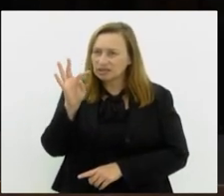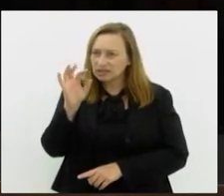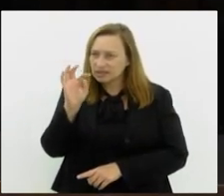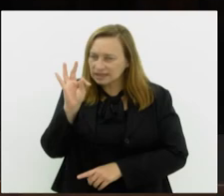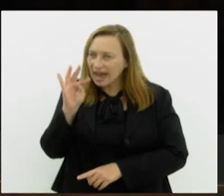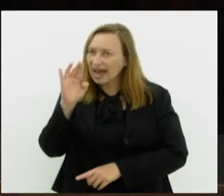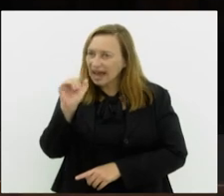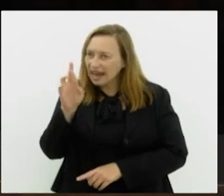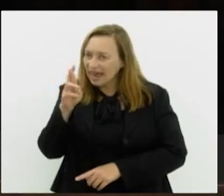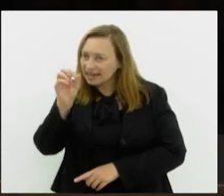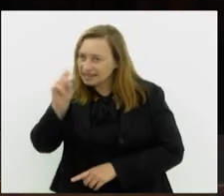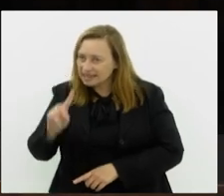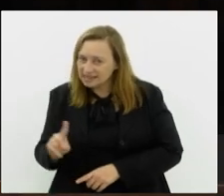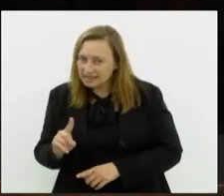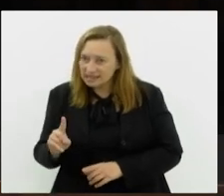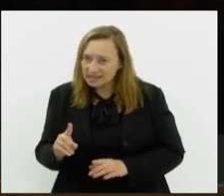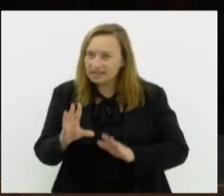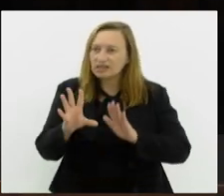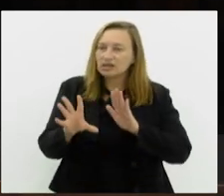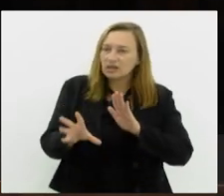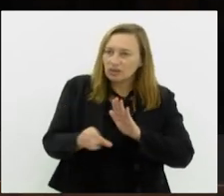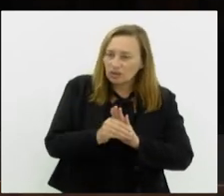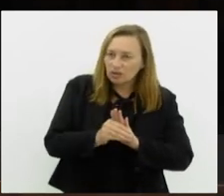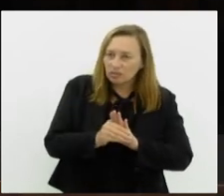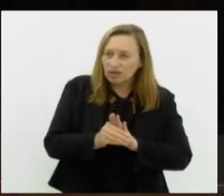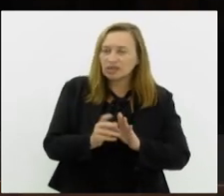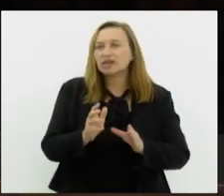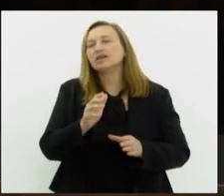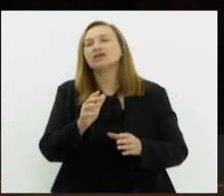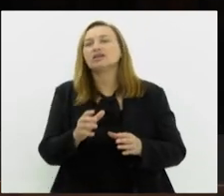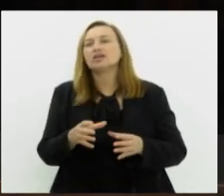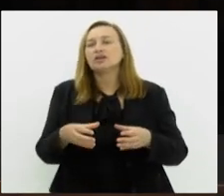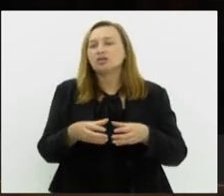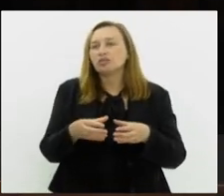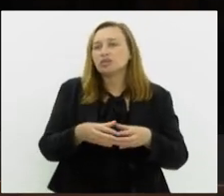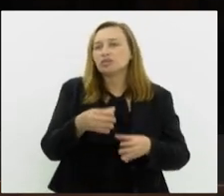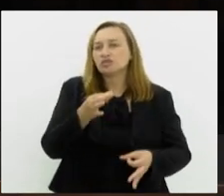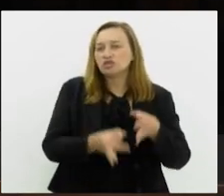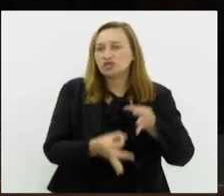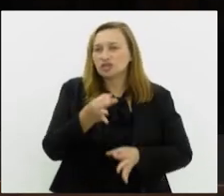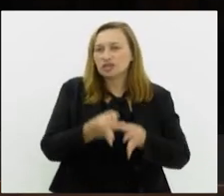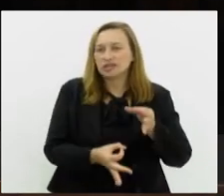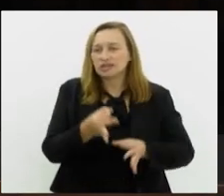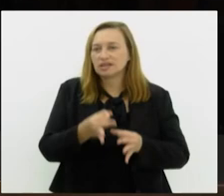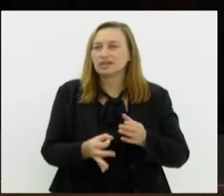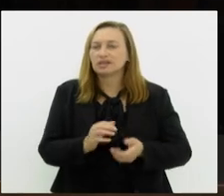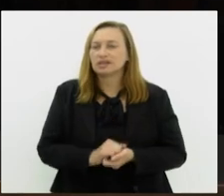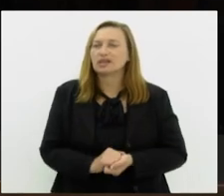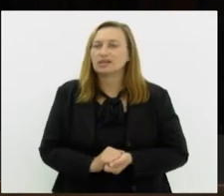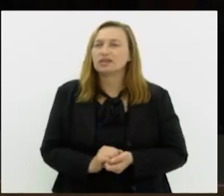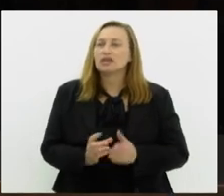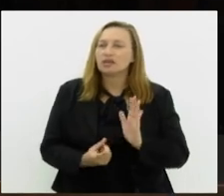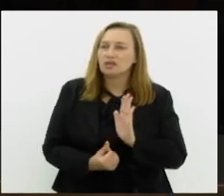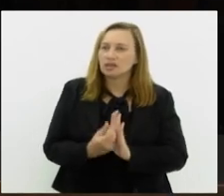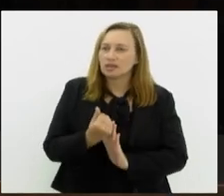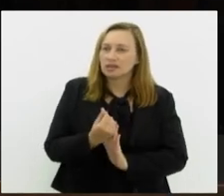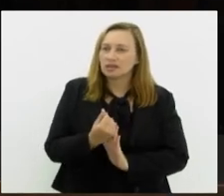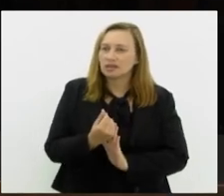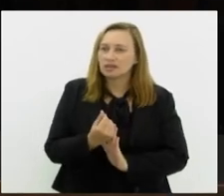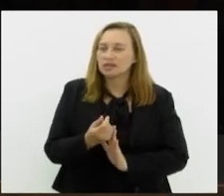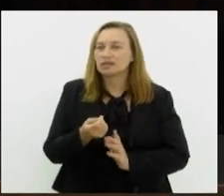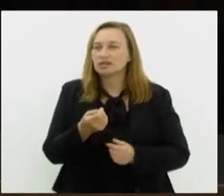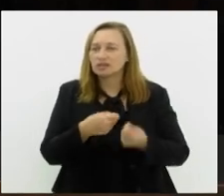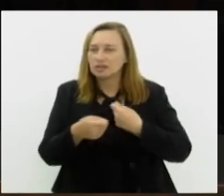Juridicidade, com a emenda de saúde favorável, com a emenda da Comissão de Constituição e Justiça, de Orçamentos,